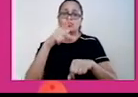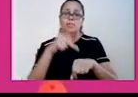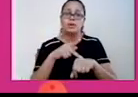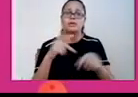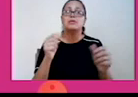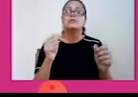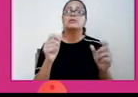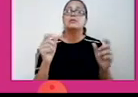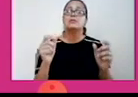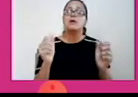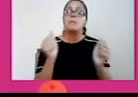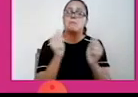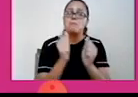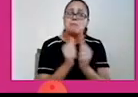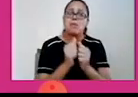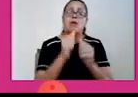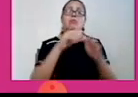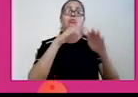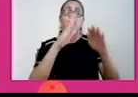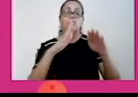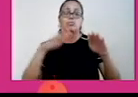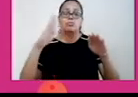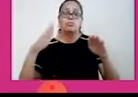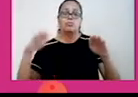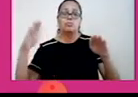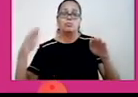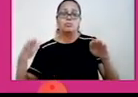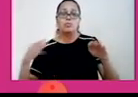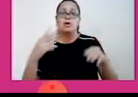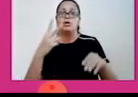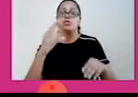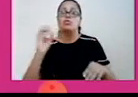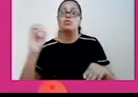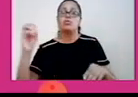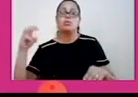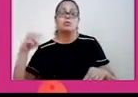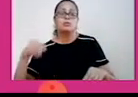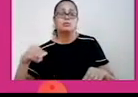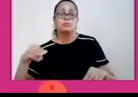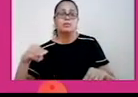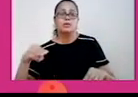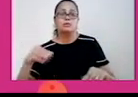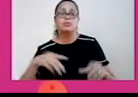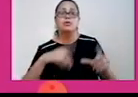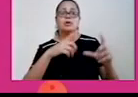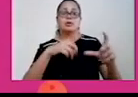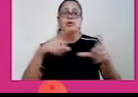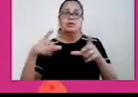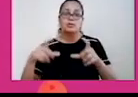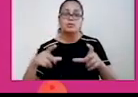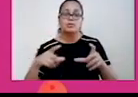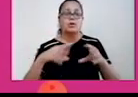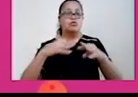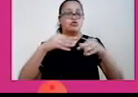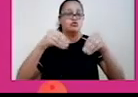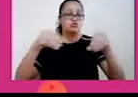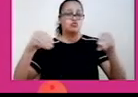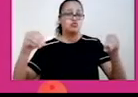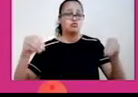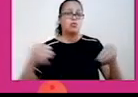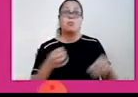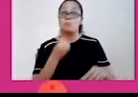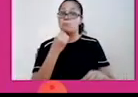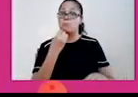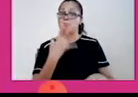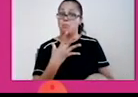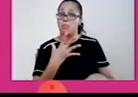né? De altitude abaixo de 200 metros. Nessas regiões tem-se o predomínio de solos férteis, ou seja, solos